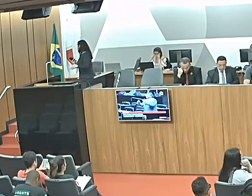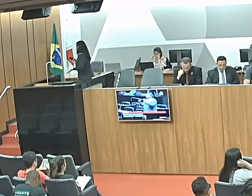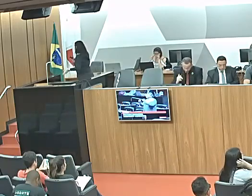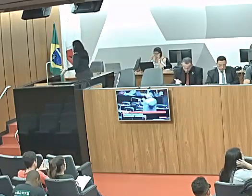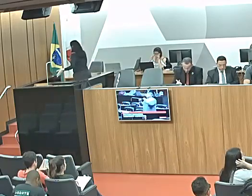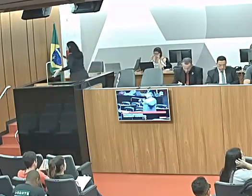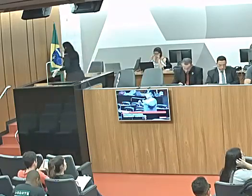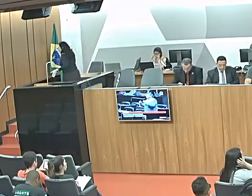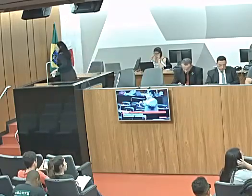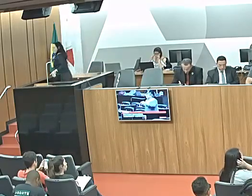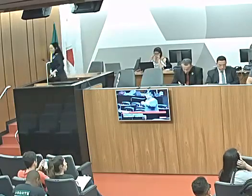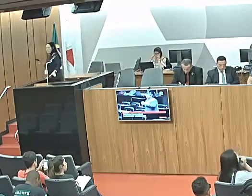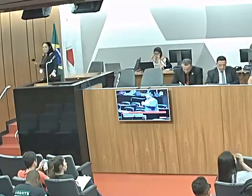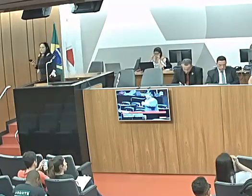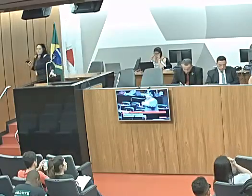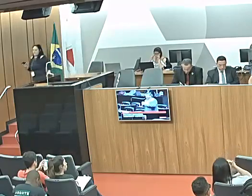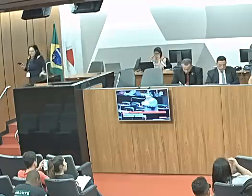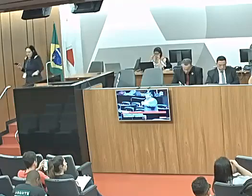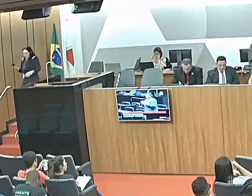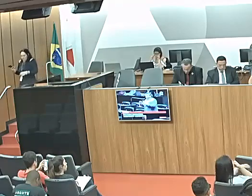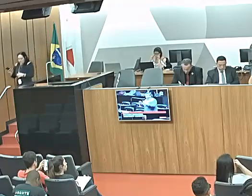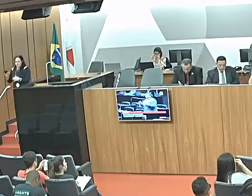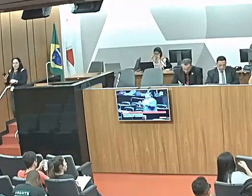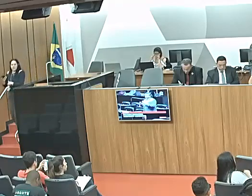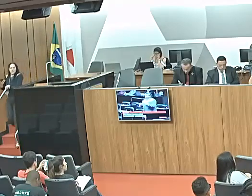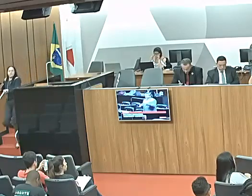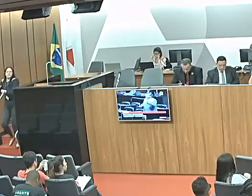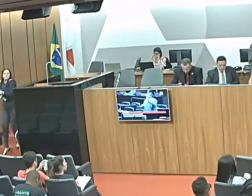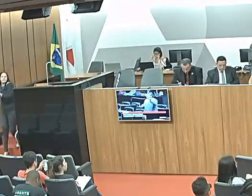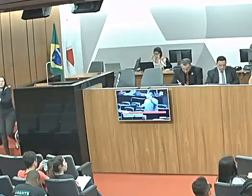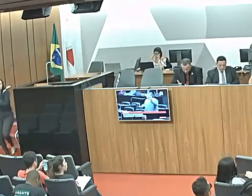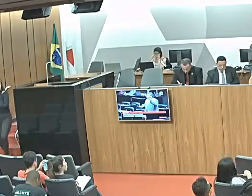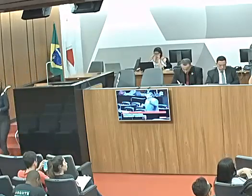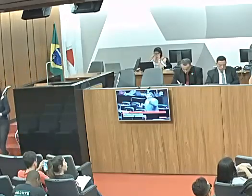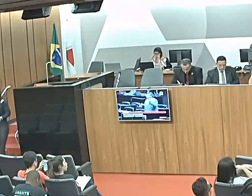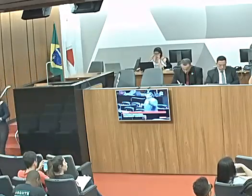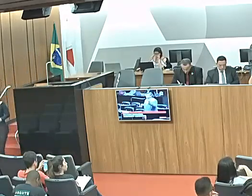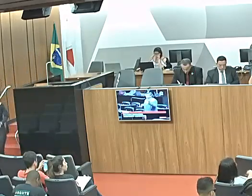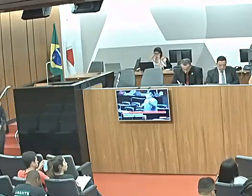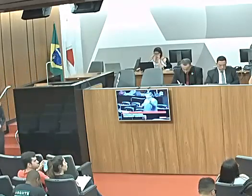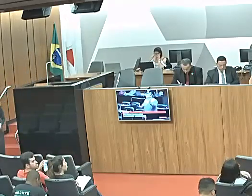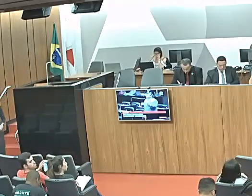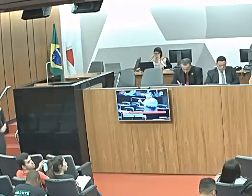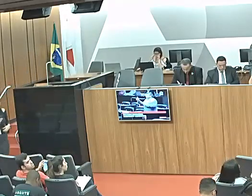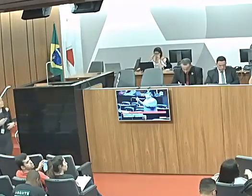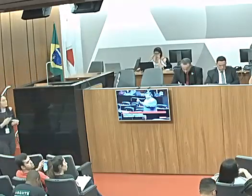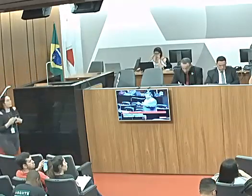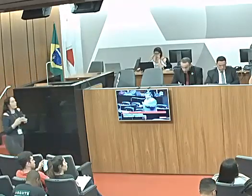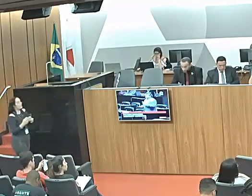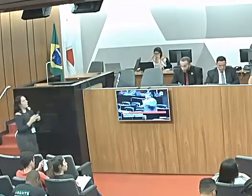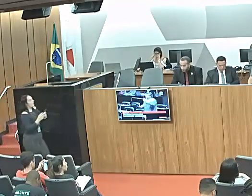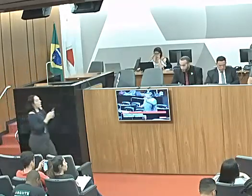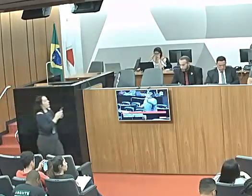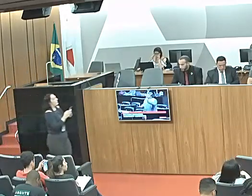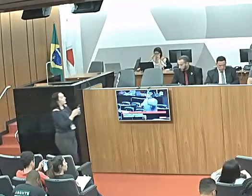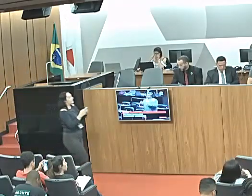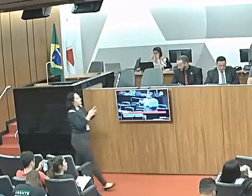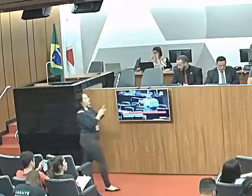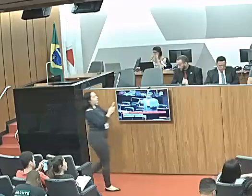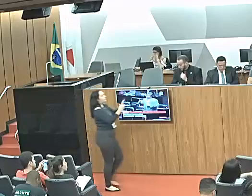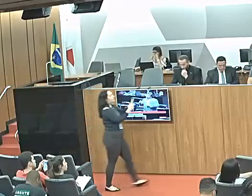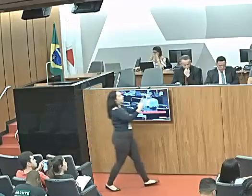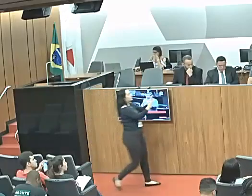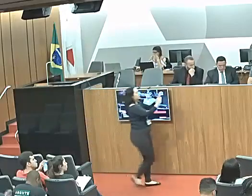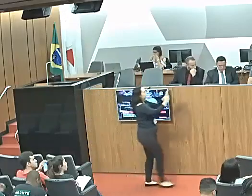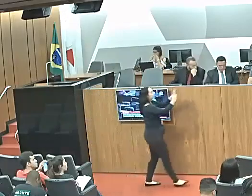nós interromperemos a palavra acho que a audiência pública precisa ser positiva os encaminhamentos com o governo estão